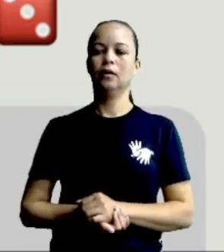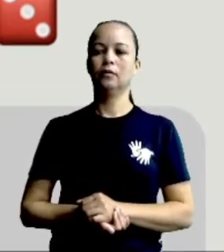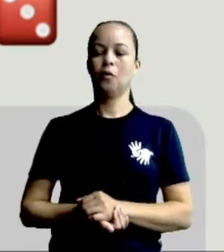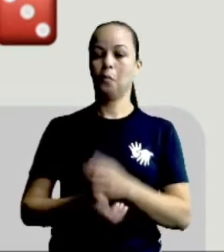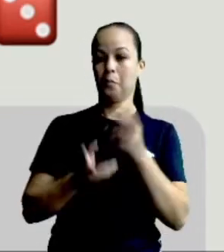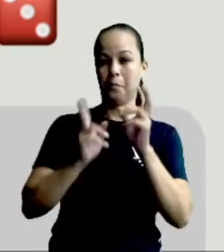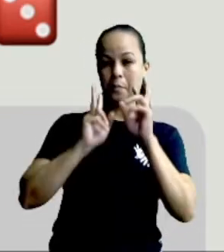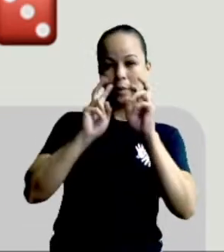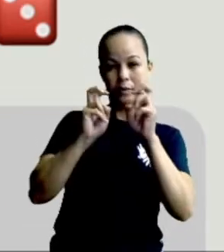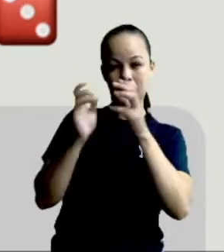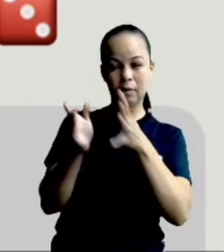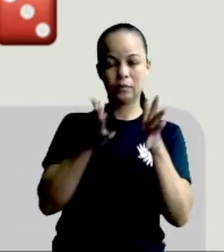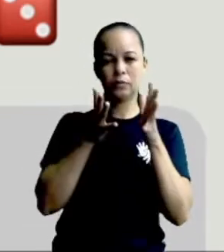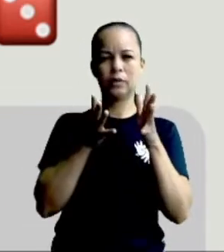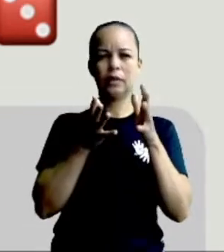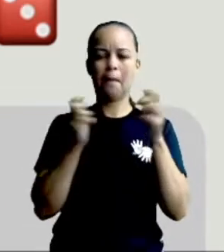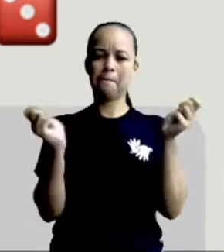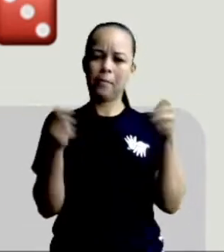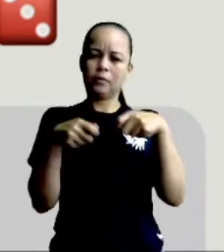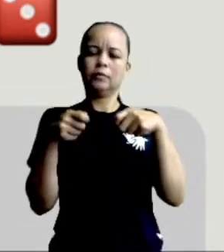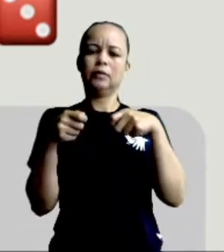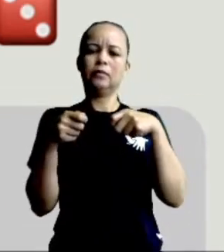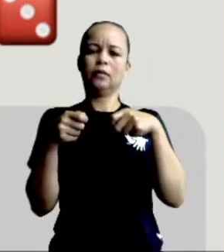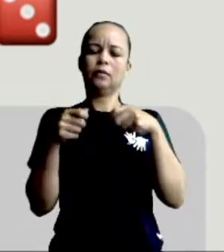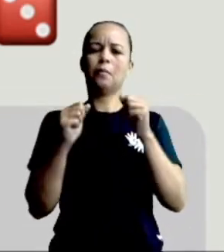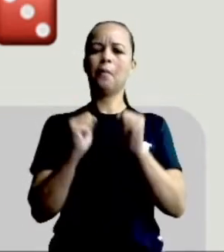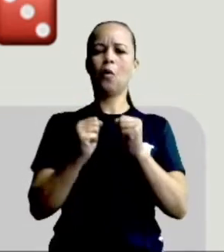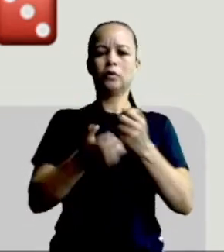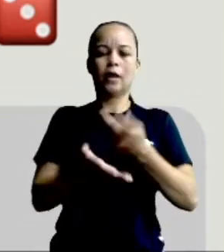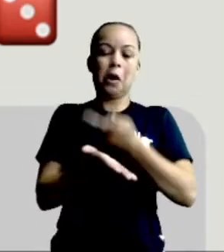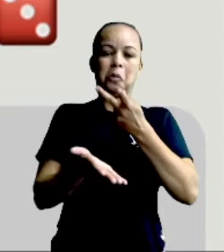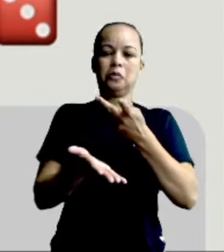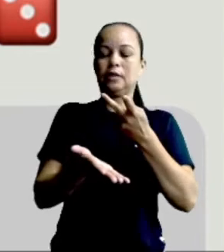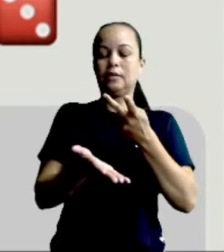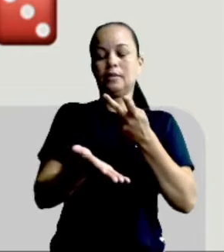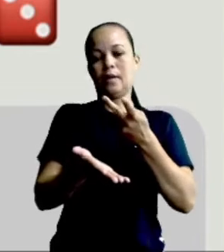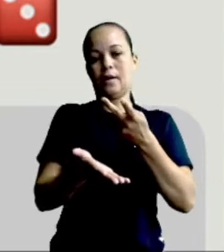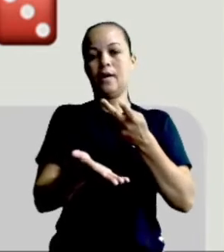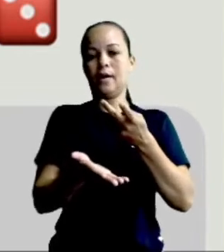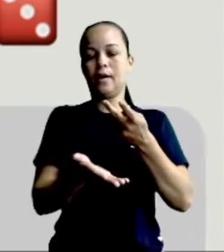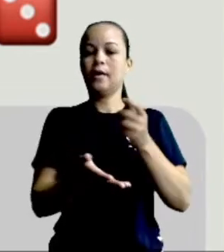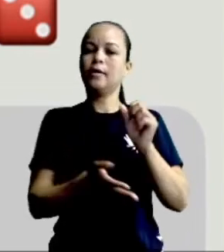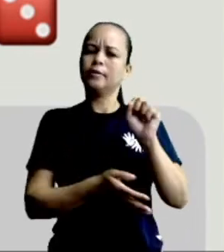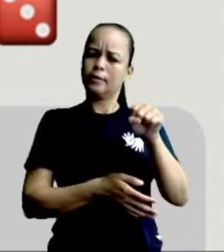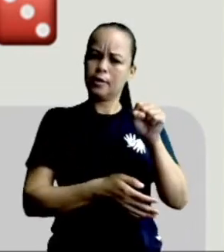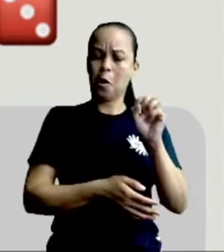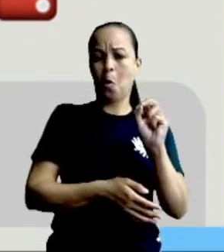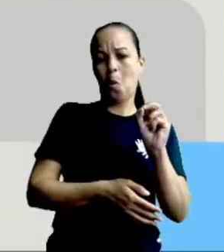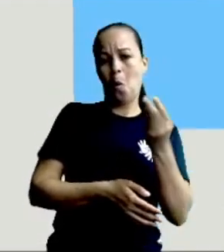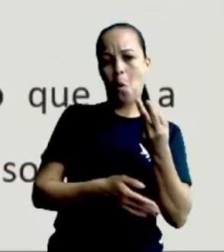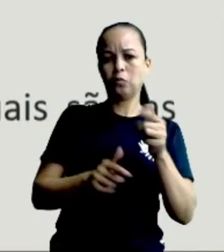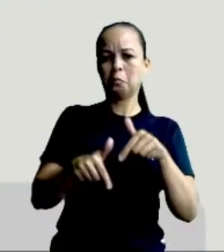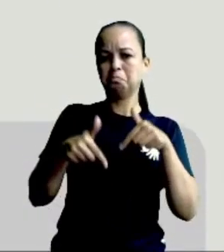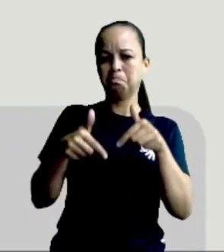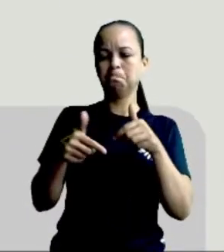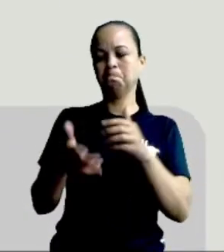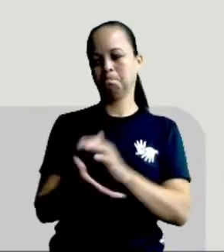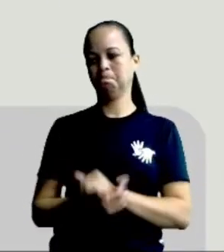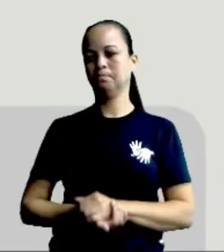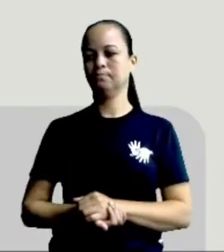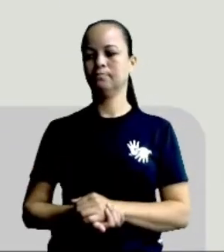que na possibilidade pode ocorrer ou não ocorrer uma ação, ok? Então vamos